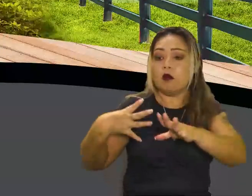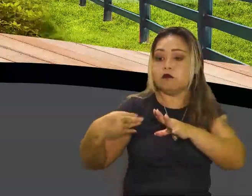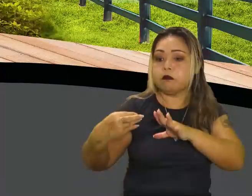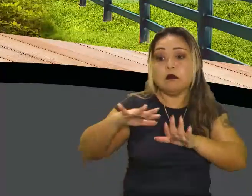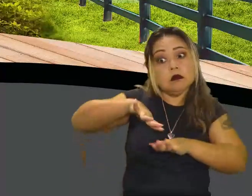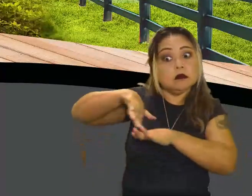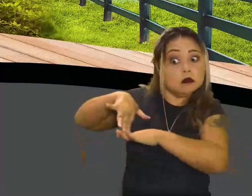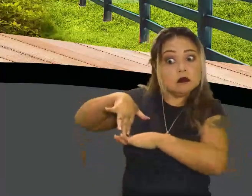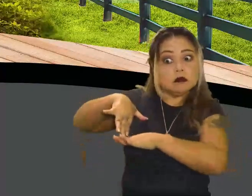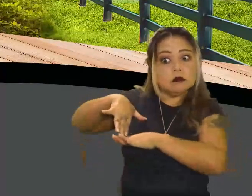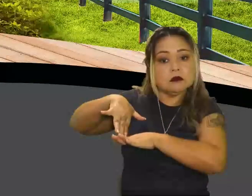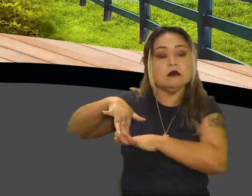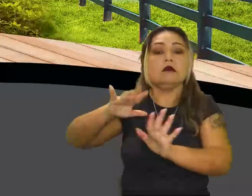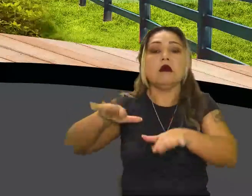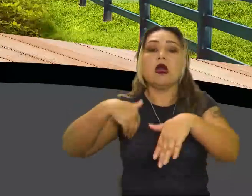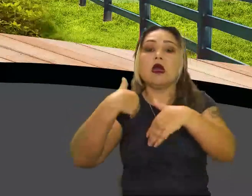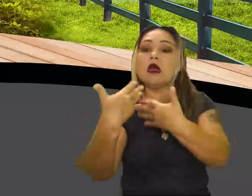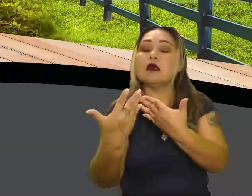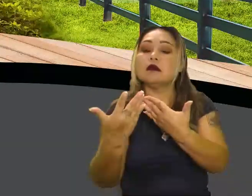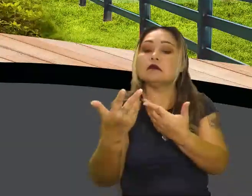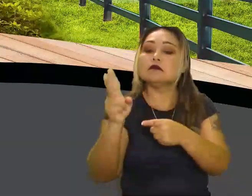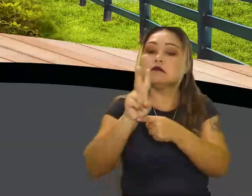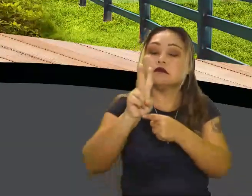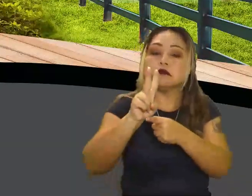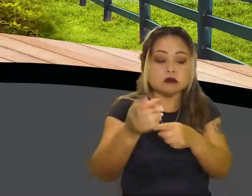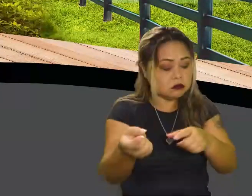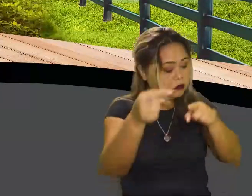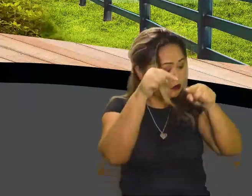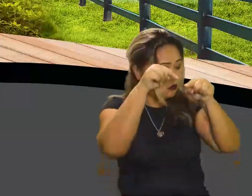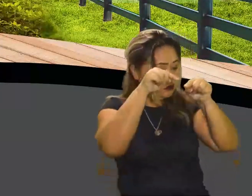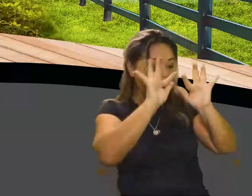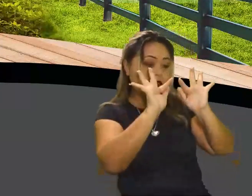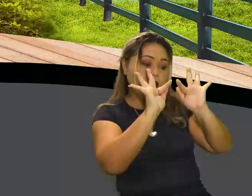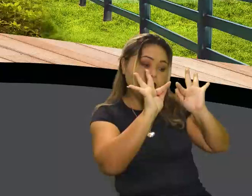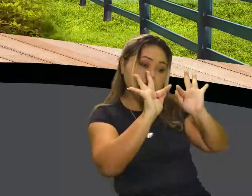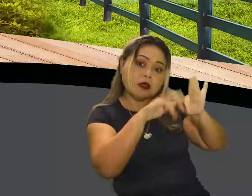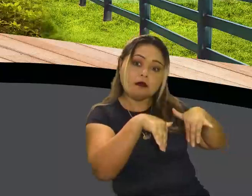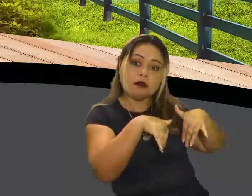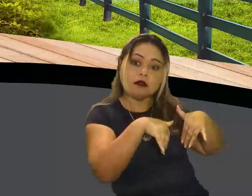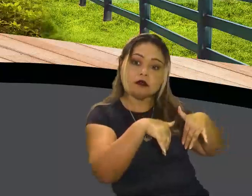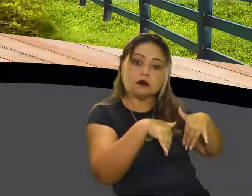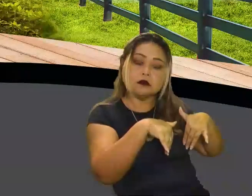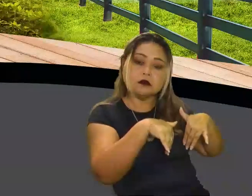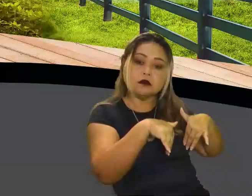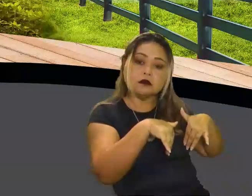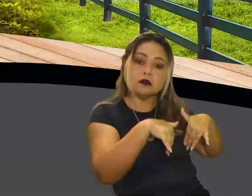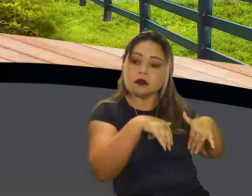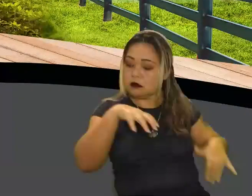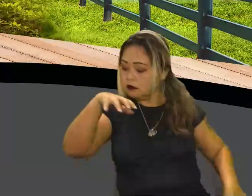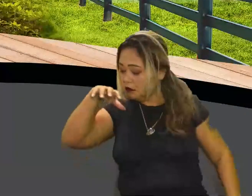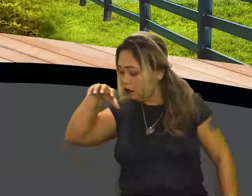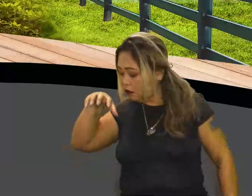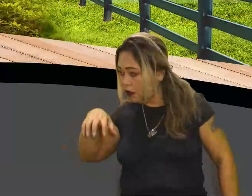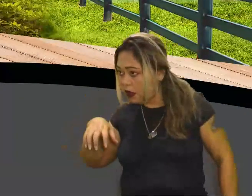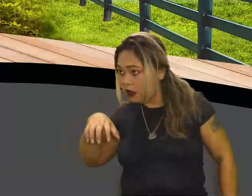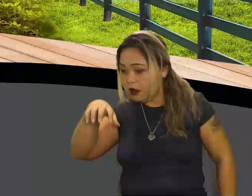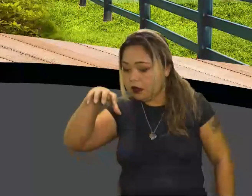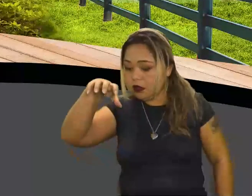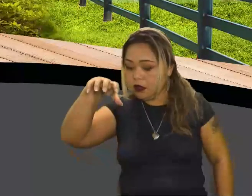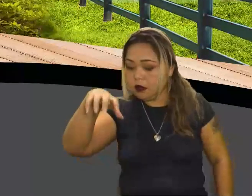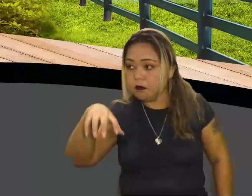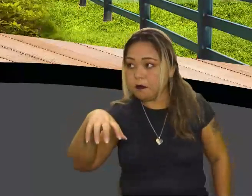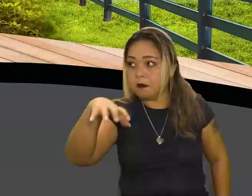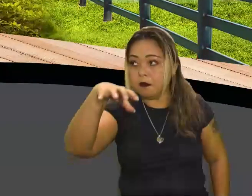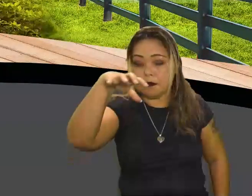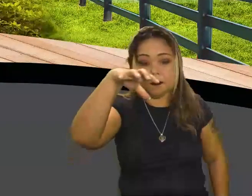desmame. E depois da creche tem a terminação. Então, isso